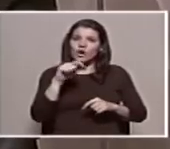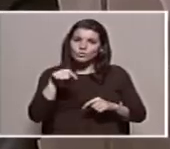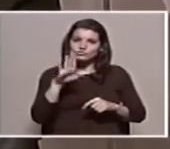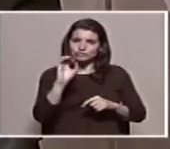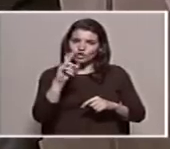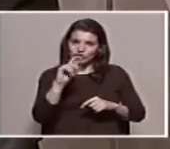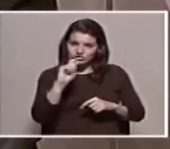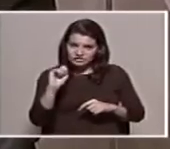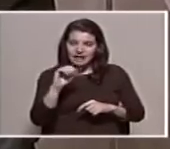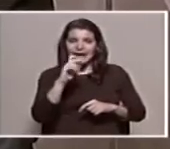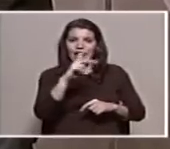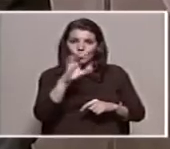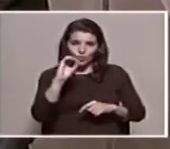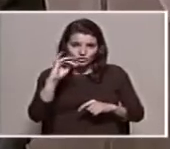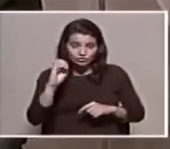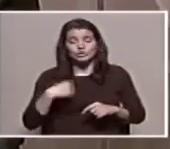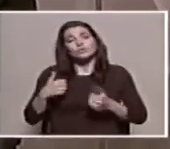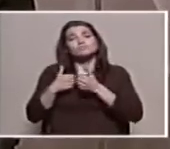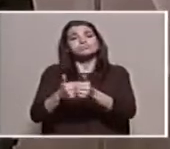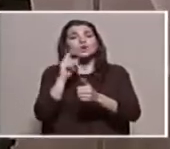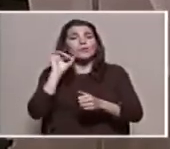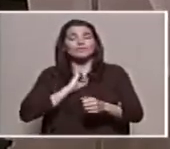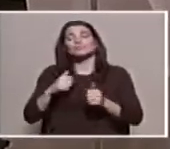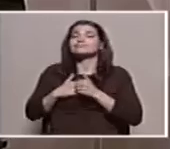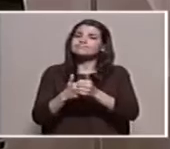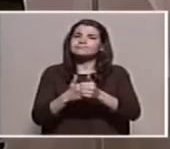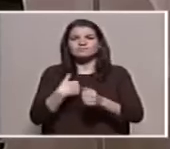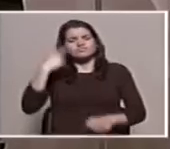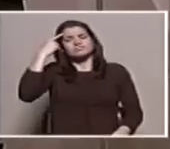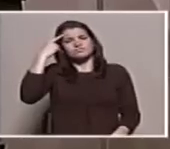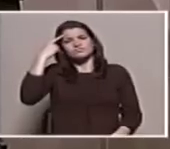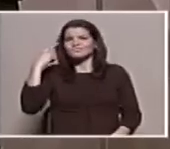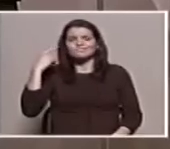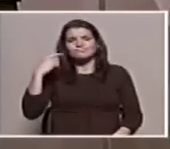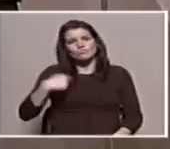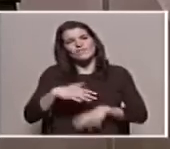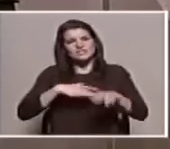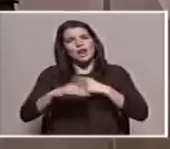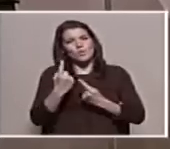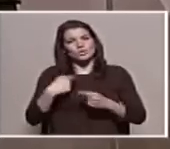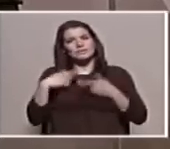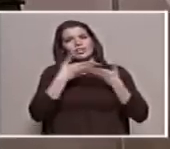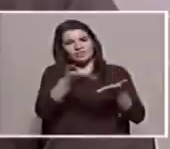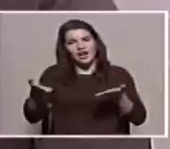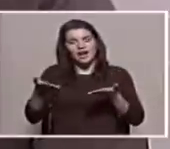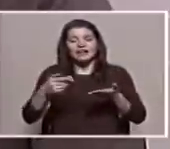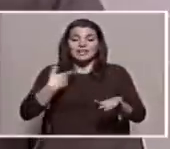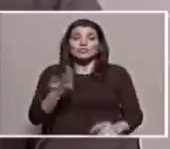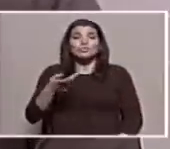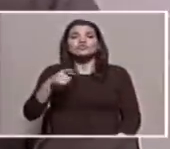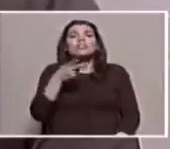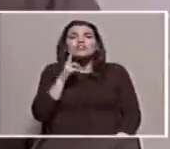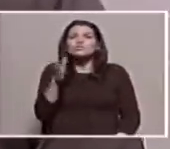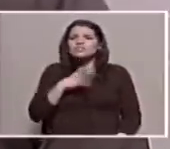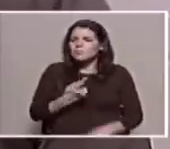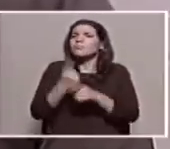H tava lá a seguir o meu pai e de repente lembrei-me não vou fazer vou fazer qualquer coisa para vocês o diretor o Pedro Cardoso lembra lembro disse-me Então